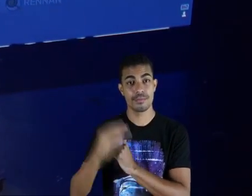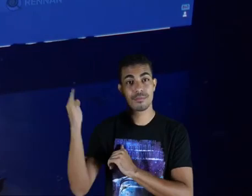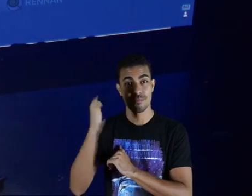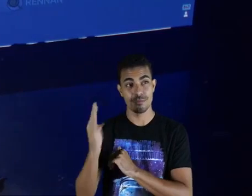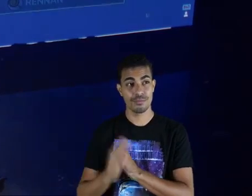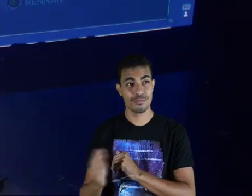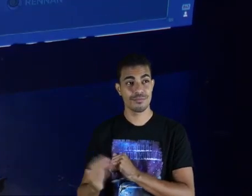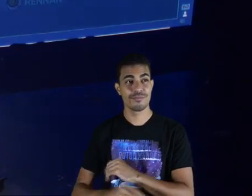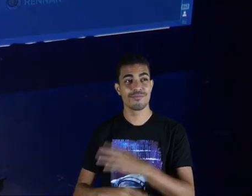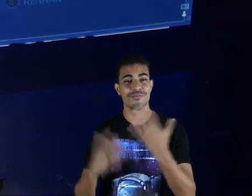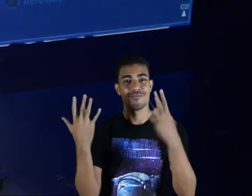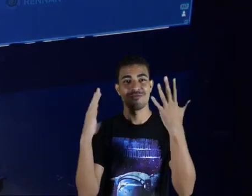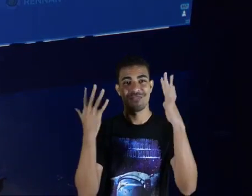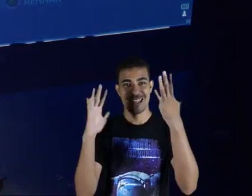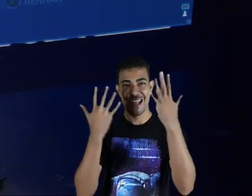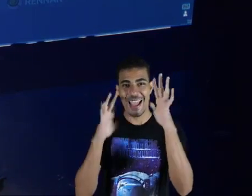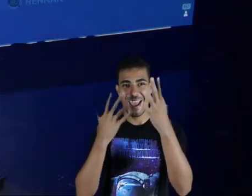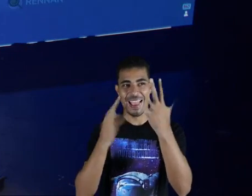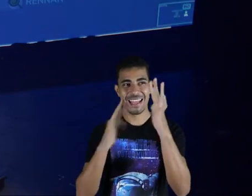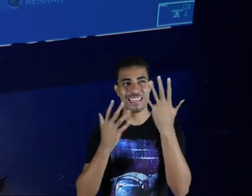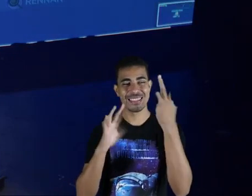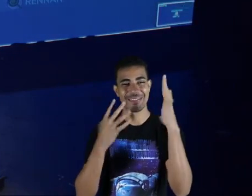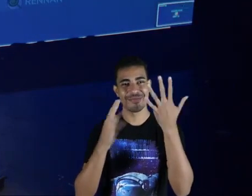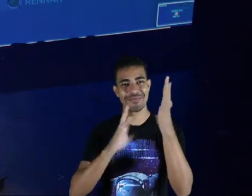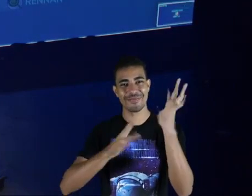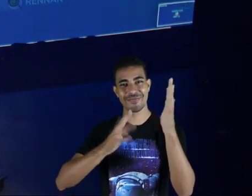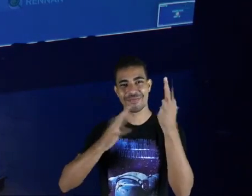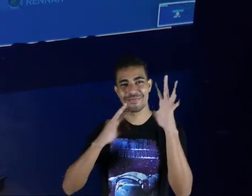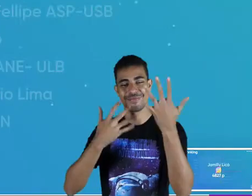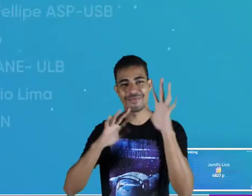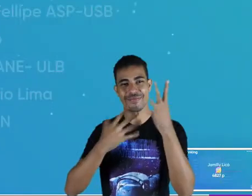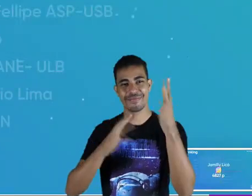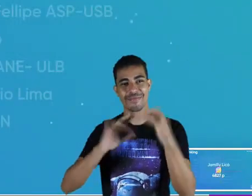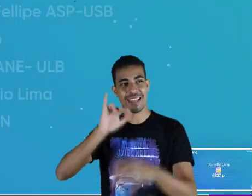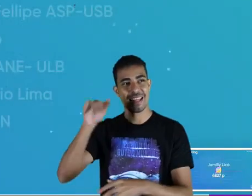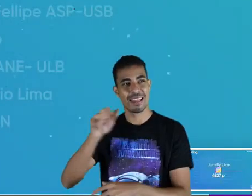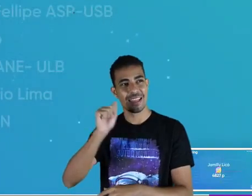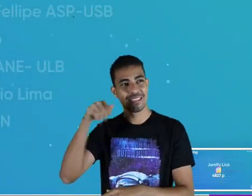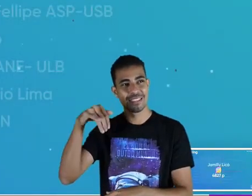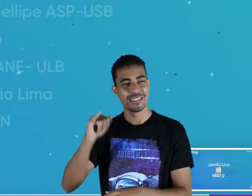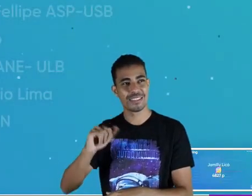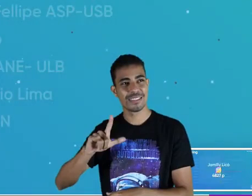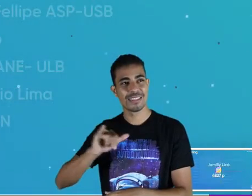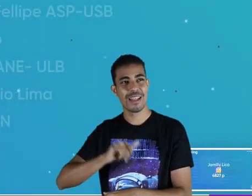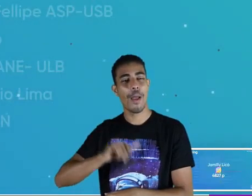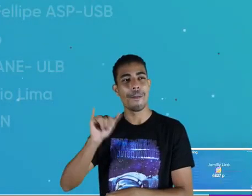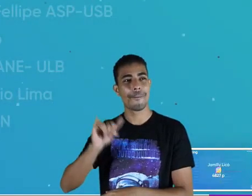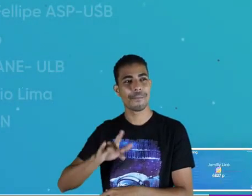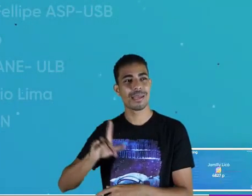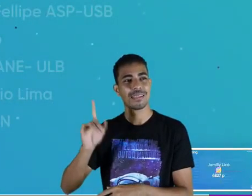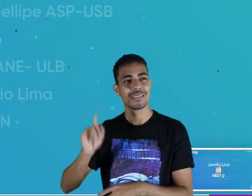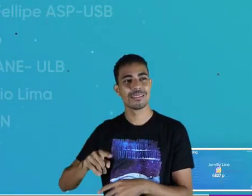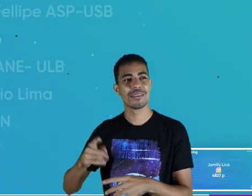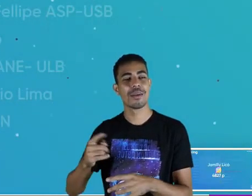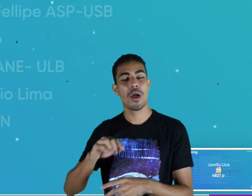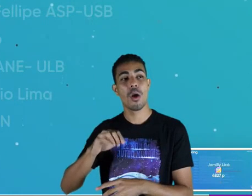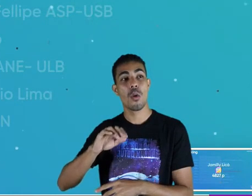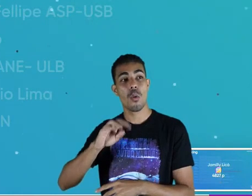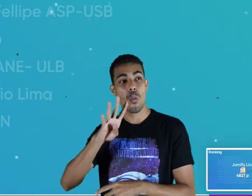Ei, galera, salva de palma, bate palma aí, por favor. A Jamile Licá, parente do pastor Ebson Licá, não sei se é,